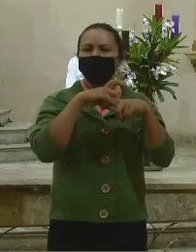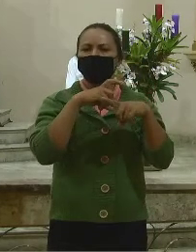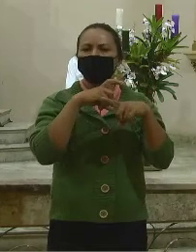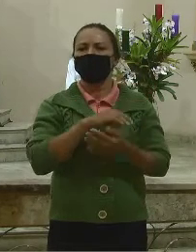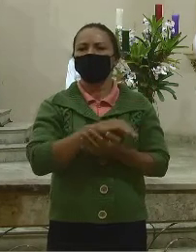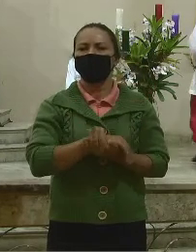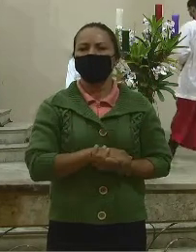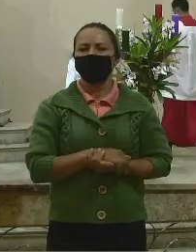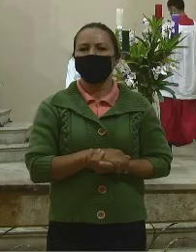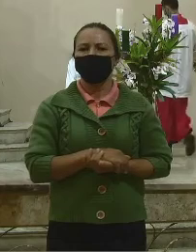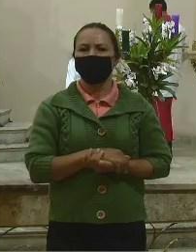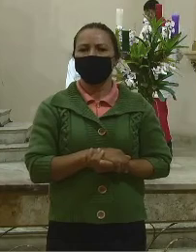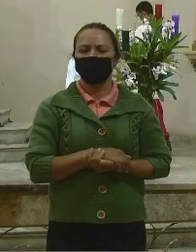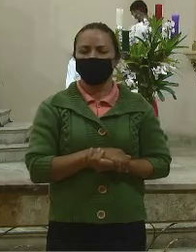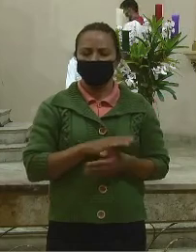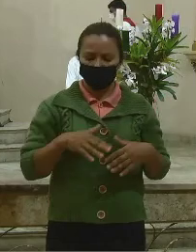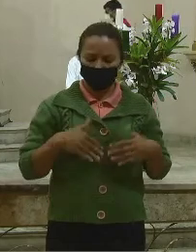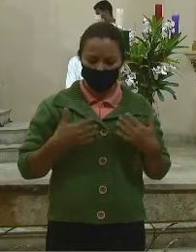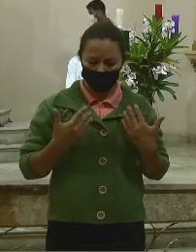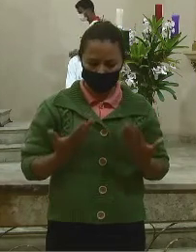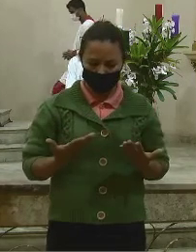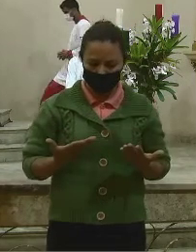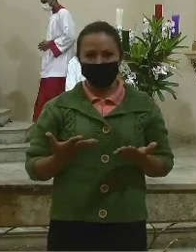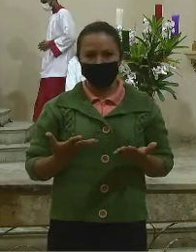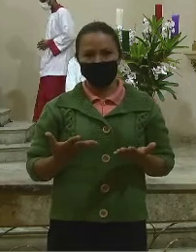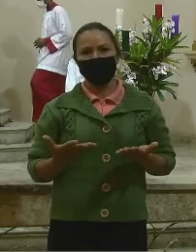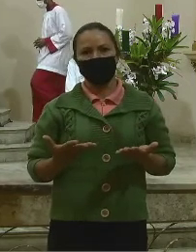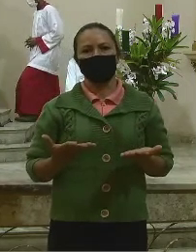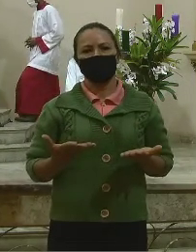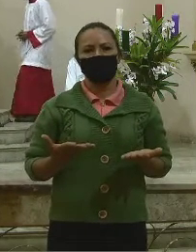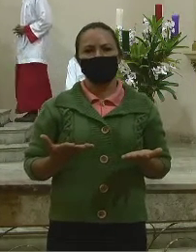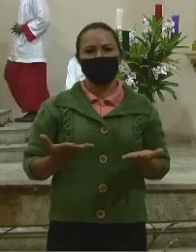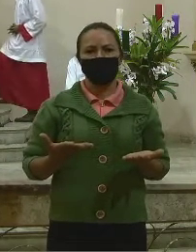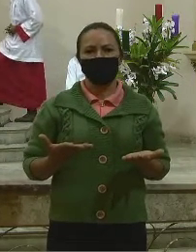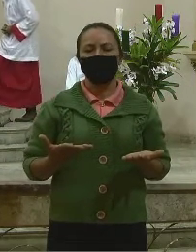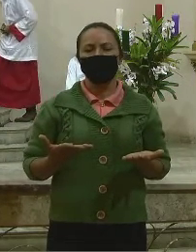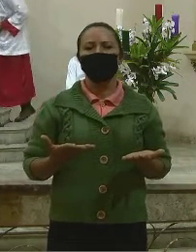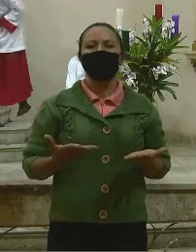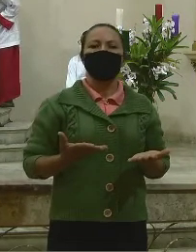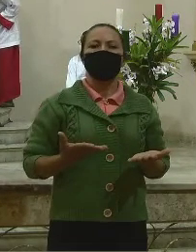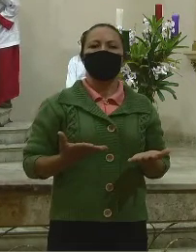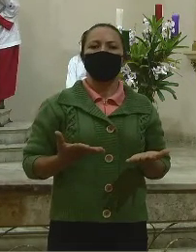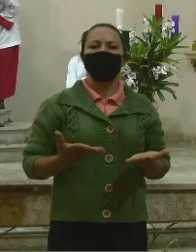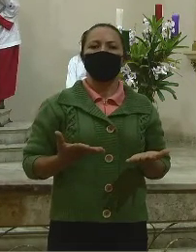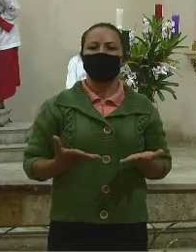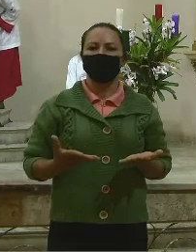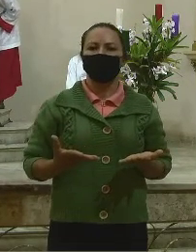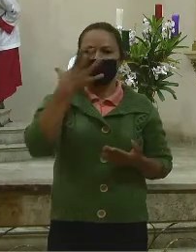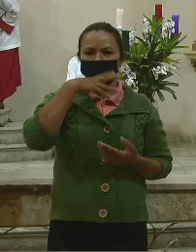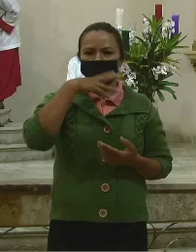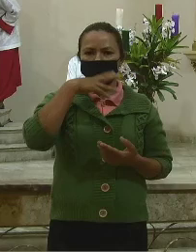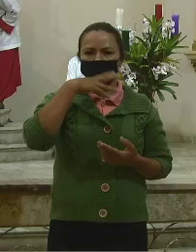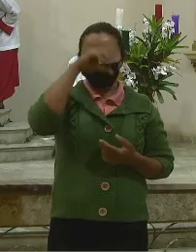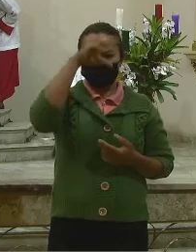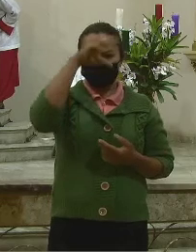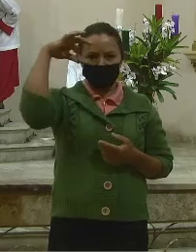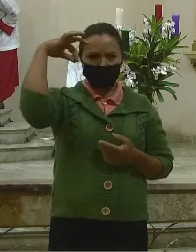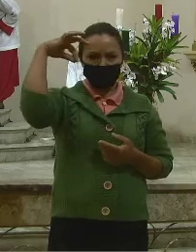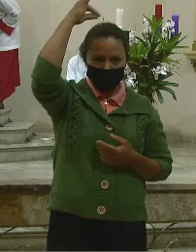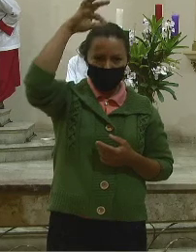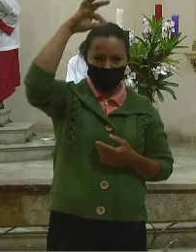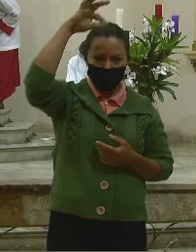pouco. Então, o padre é pai de todos. E o pai espiritual começa a